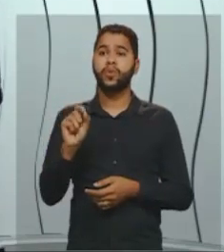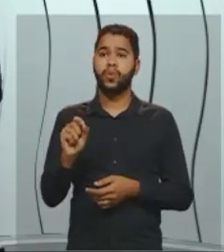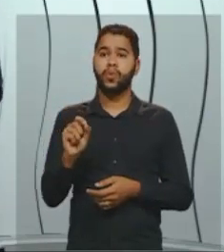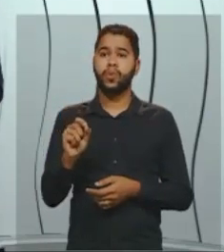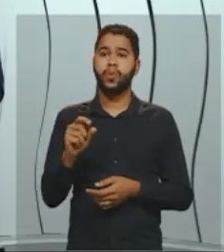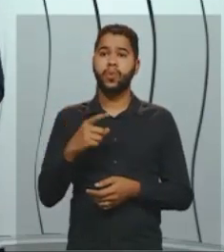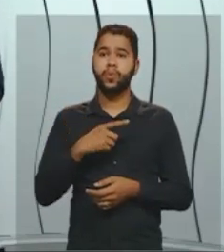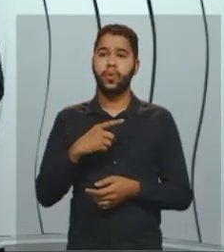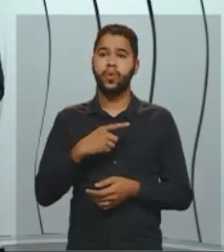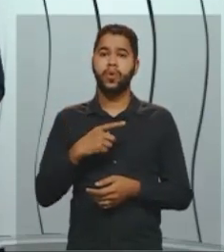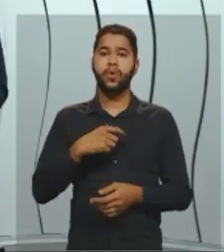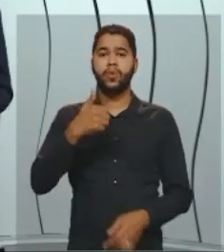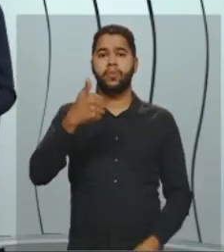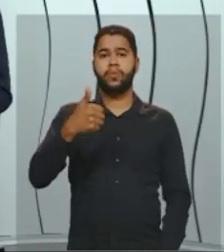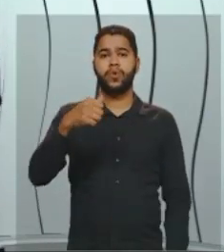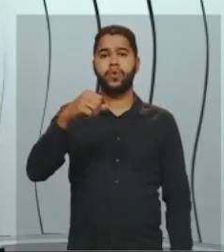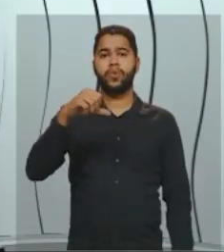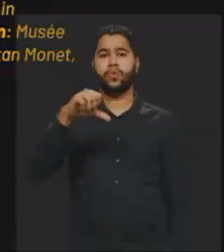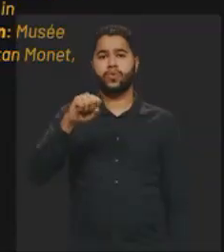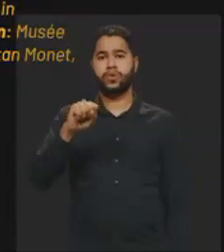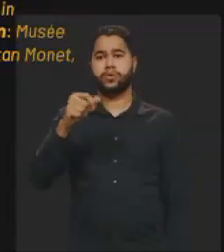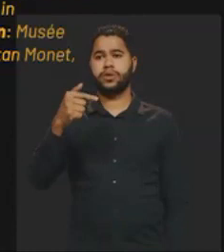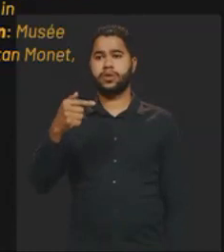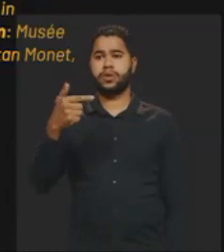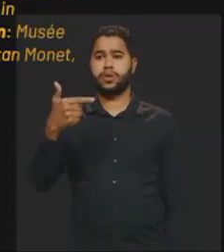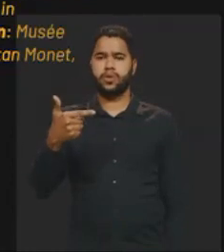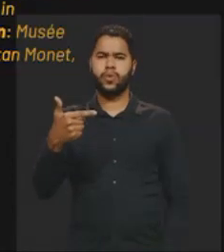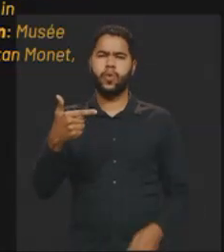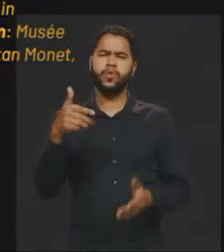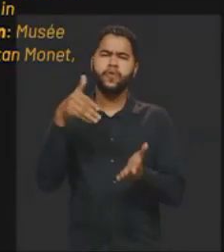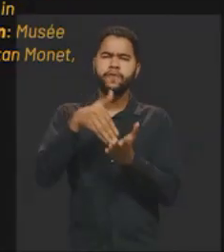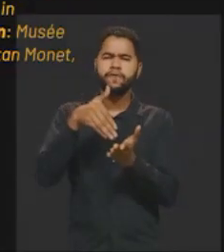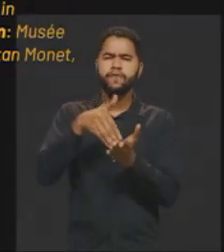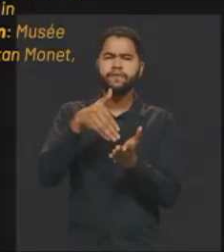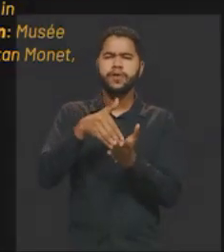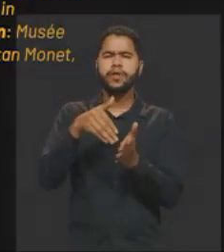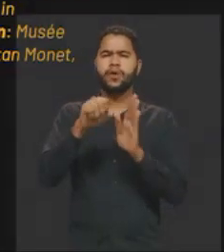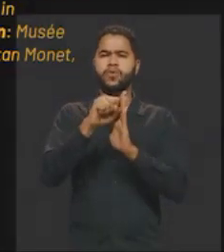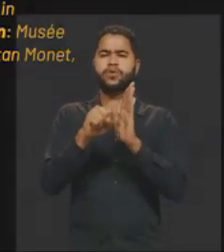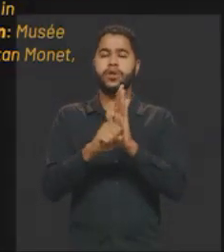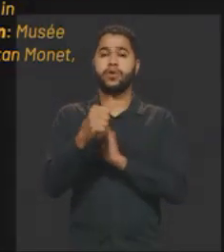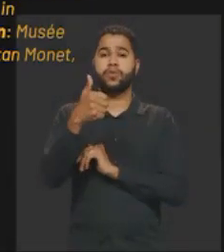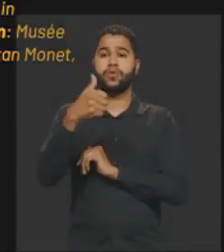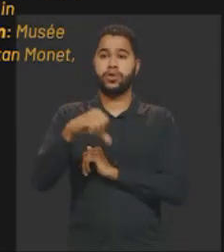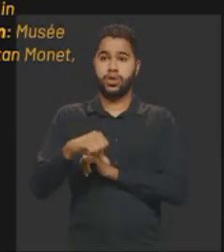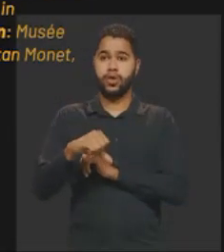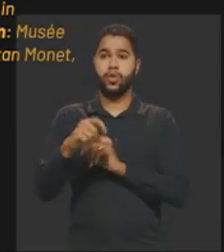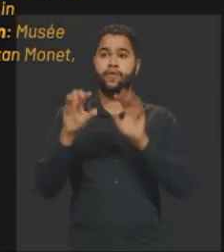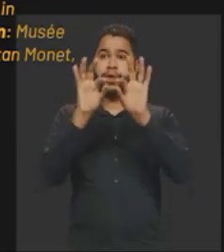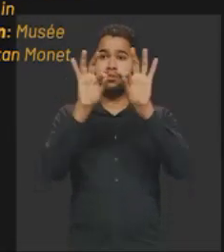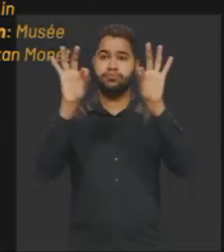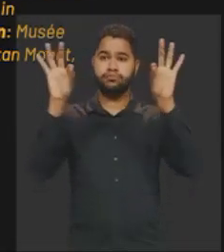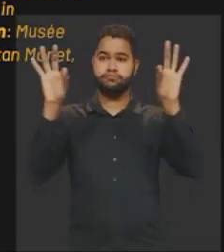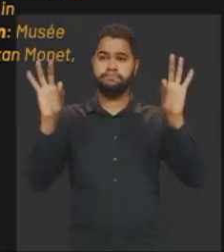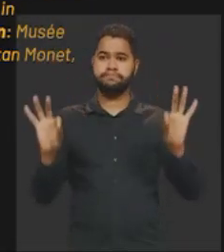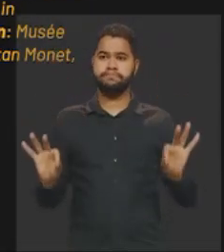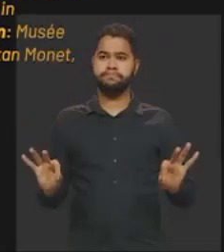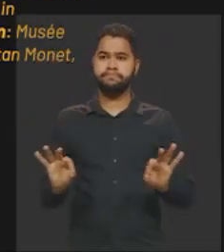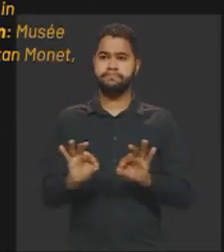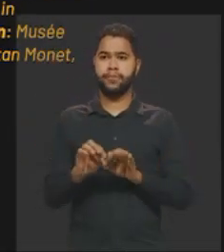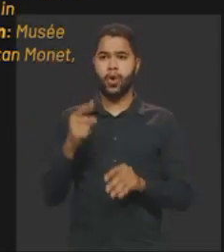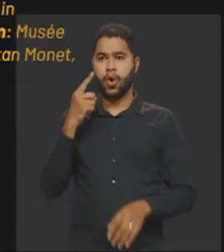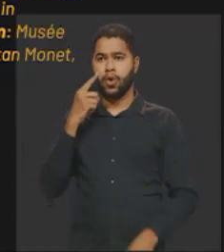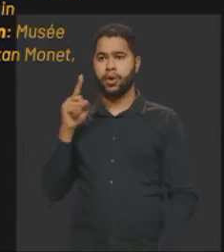1872, 1872, final do século XIX. As dimensões da tela, que a gente vê aqui em polegada. Porque em